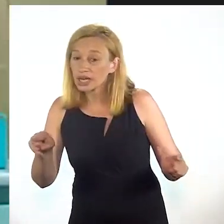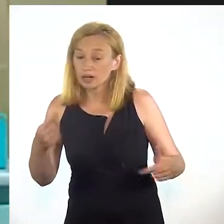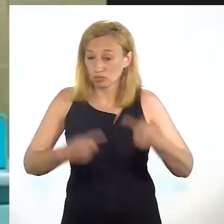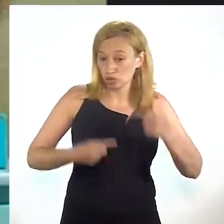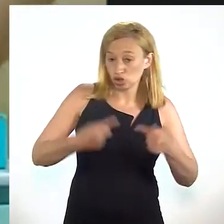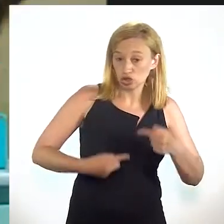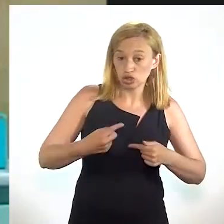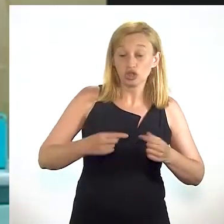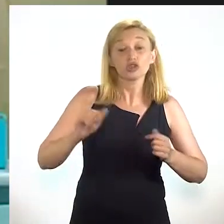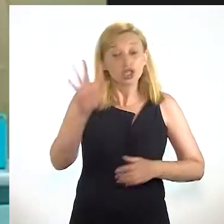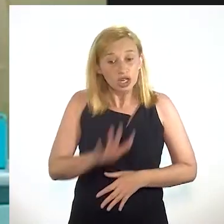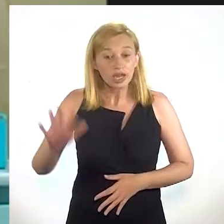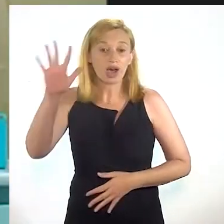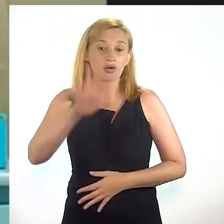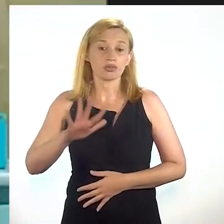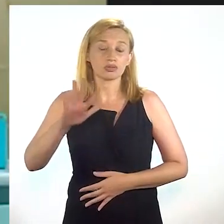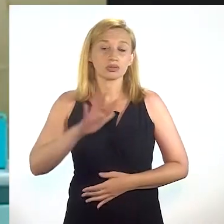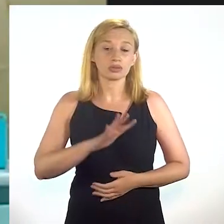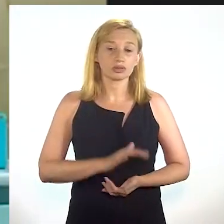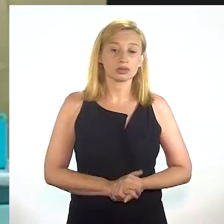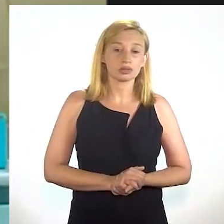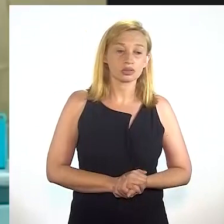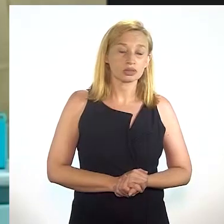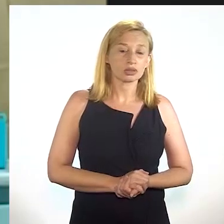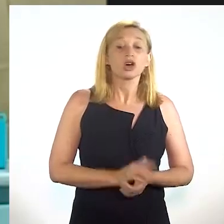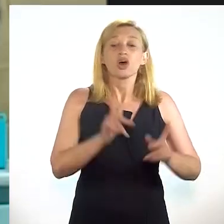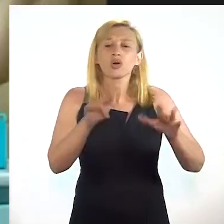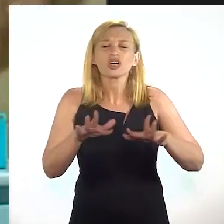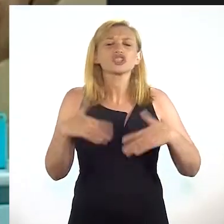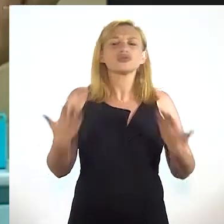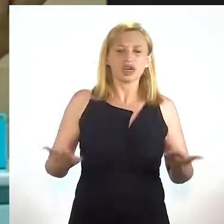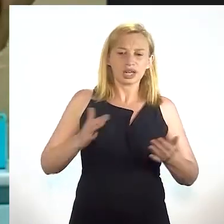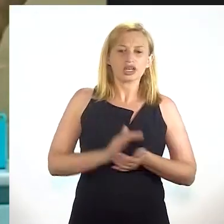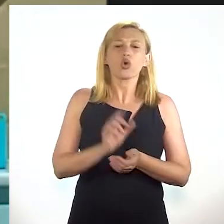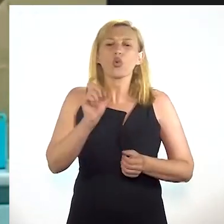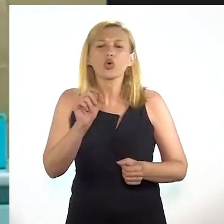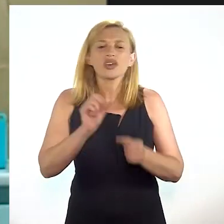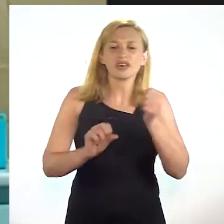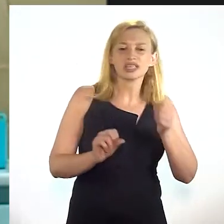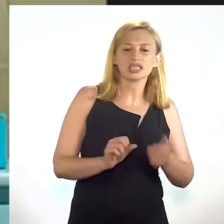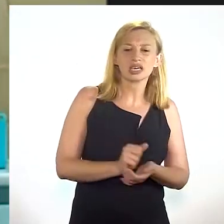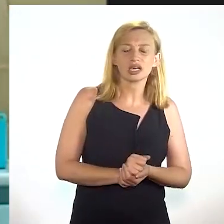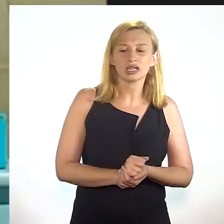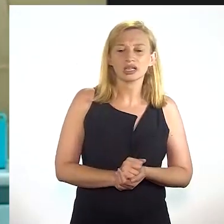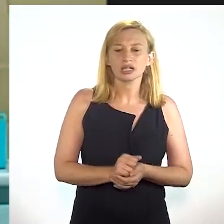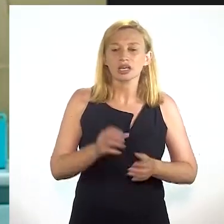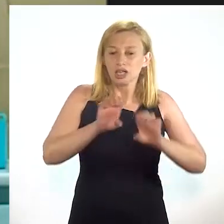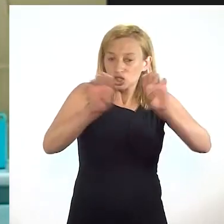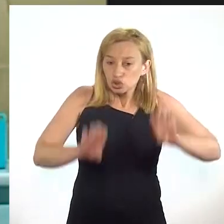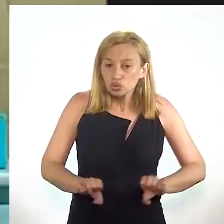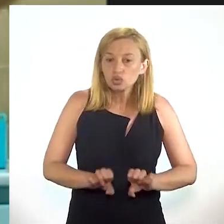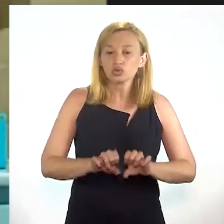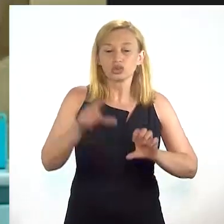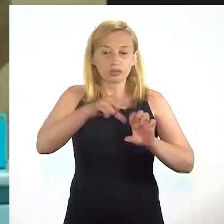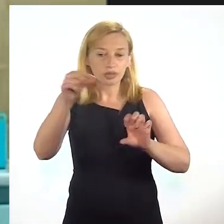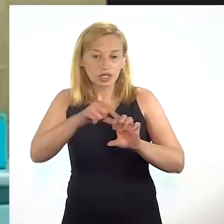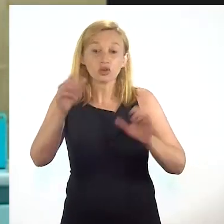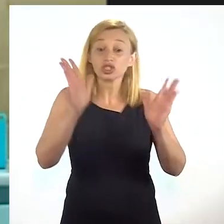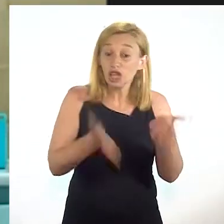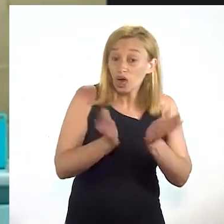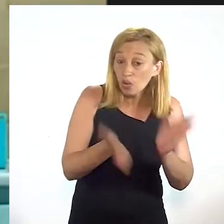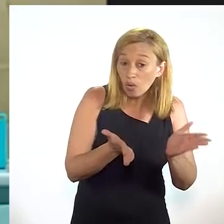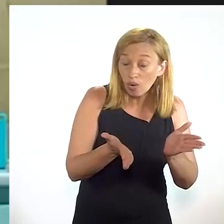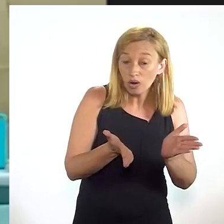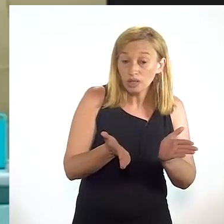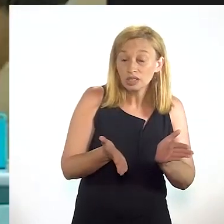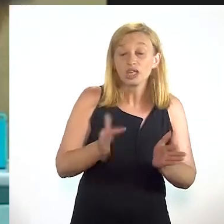localizado nesse ou naquele lugar por causa dessa ou daquela política, foi geral. Qual é a diferença? O que a gente pode fazer